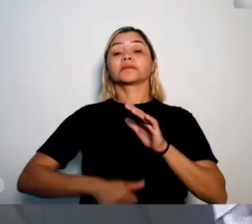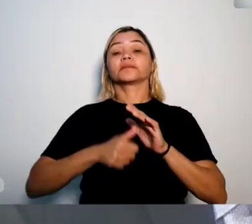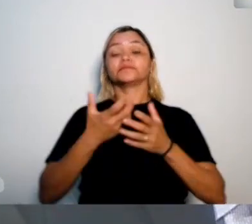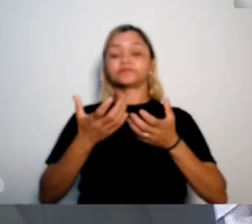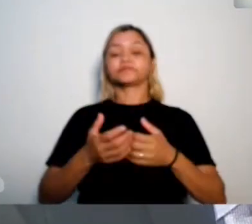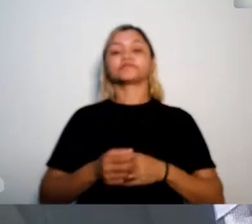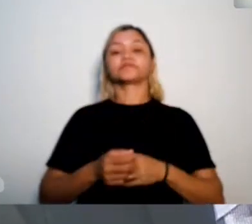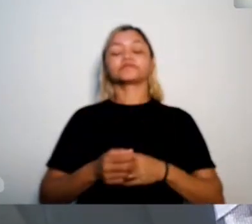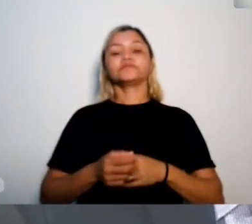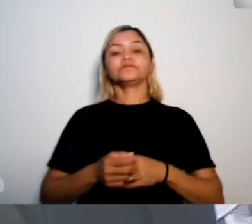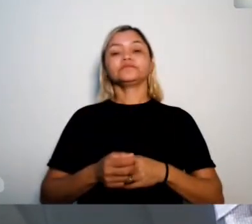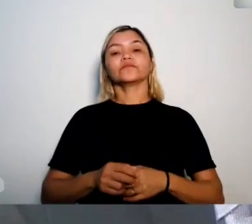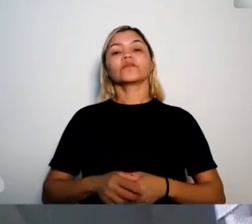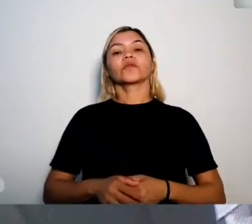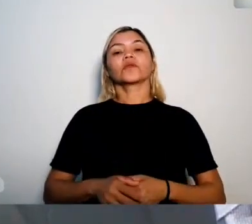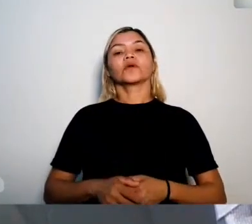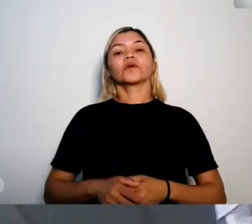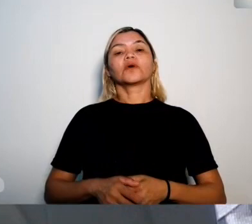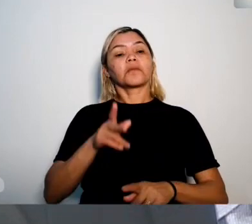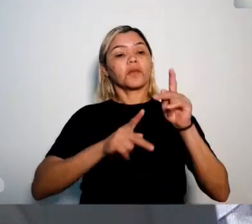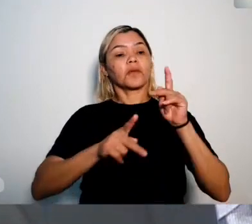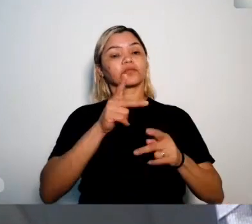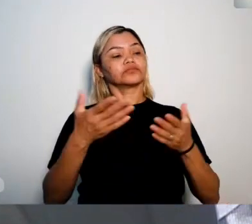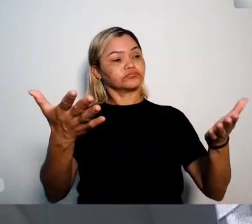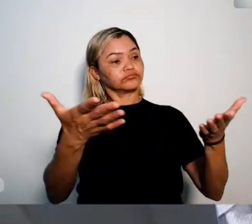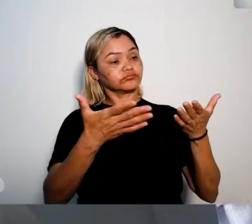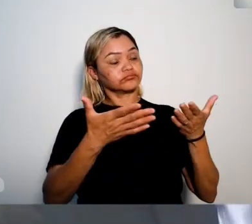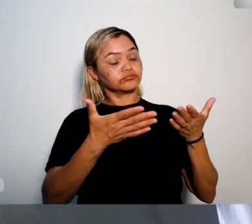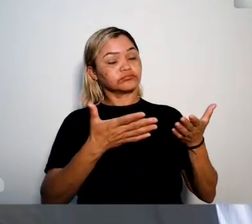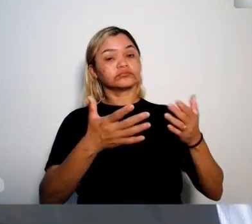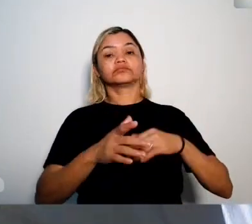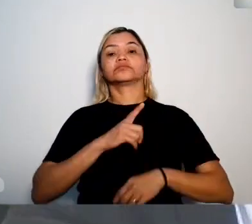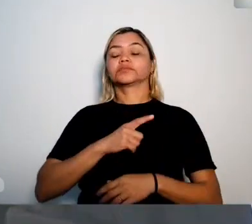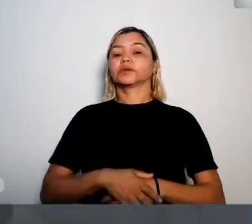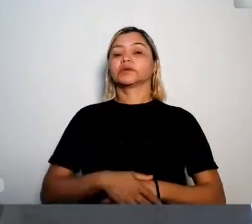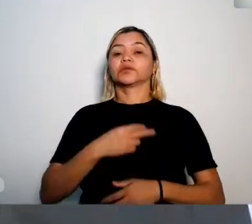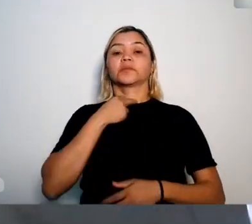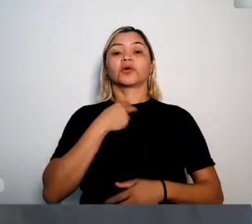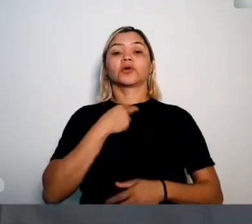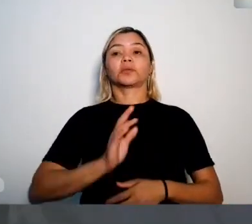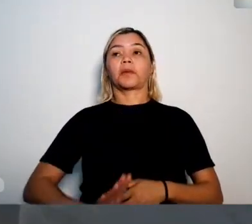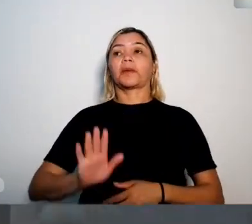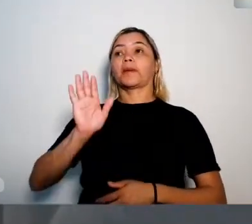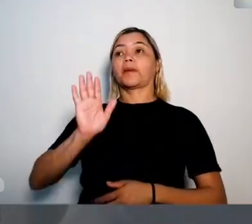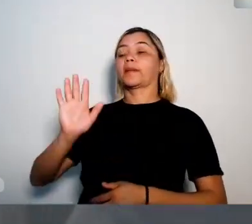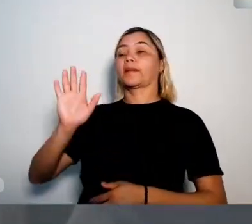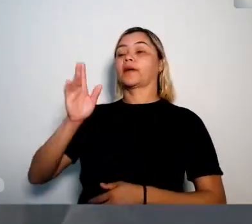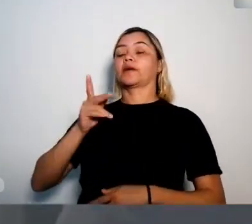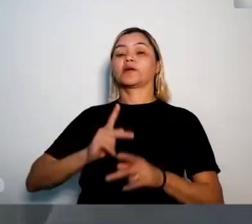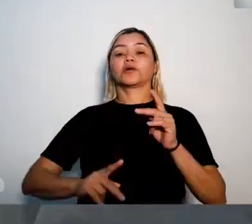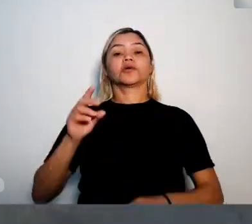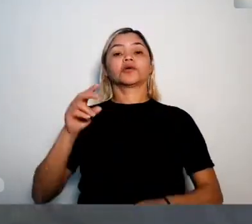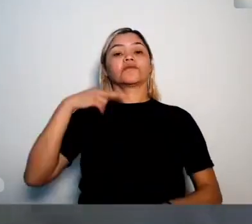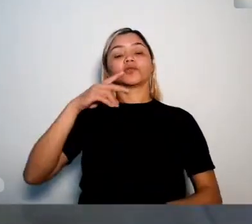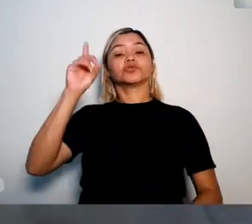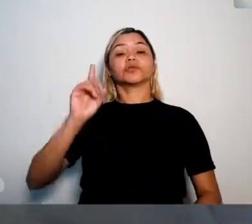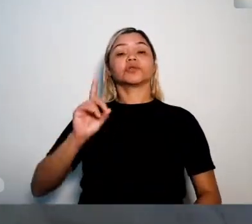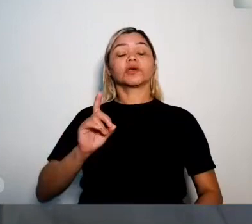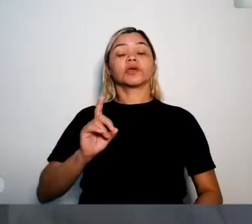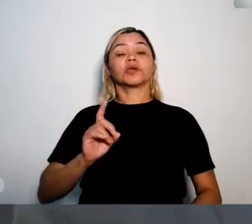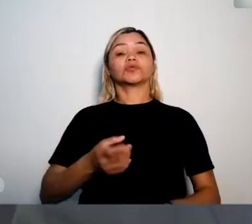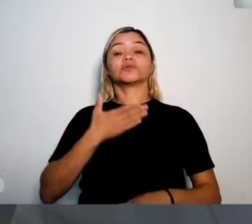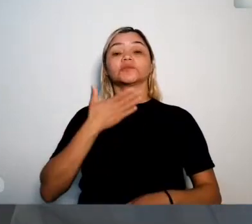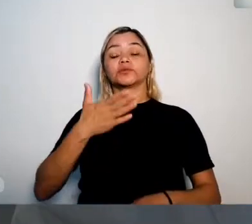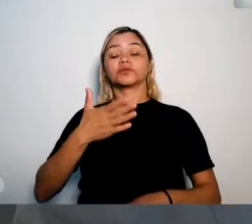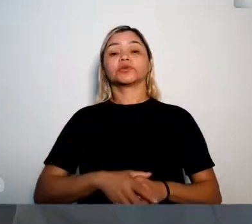para o público presente, que eles não podem se manifestar, o vereador tem o direito dele de fazer o pedido de adiamento